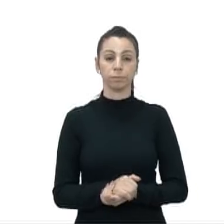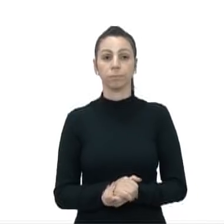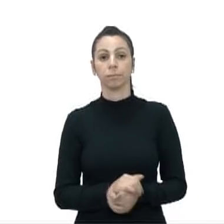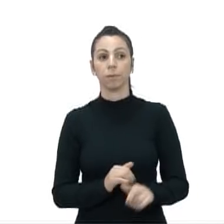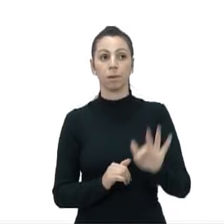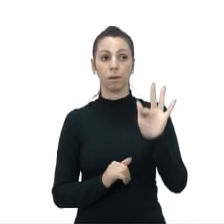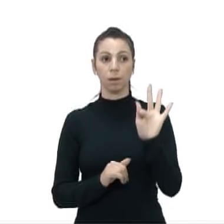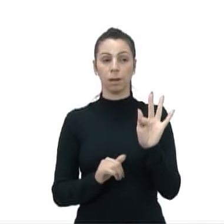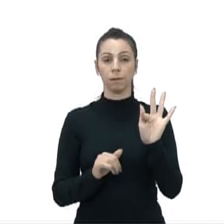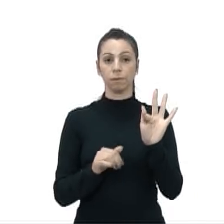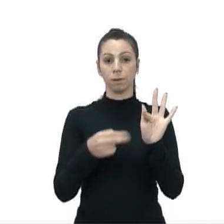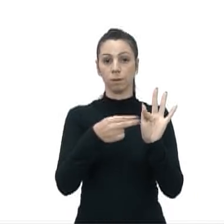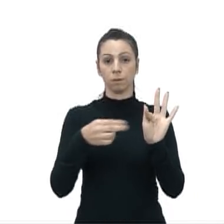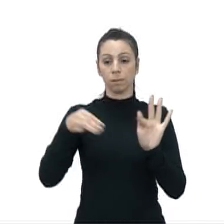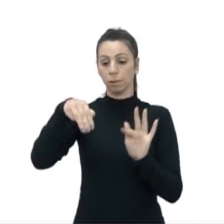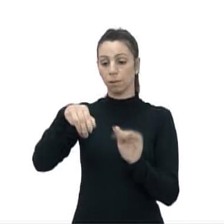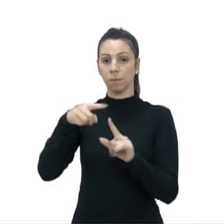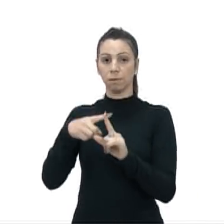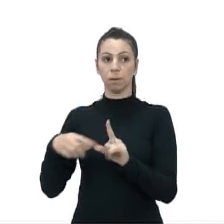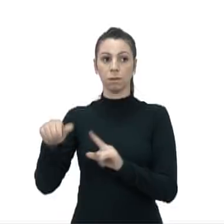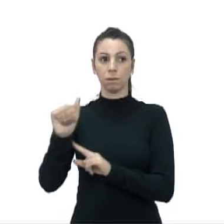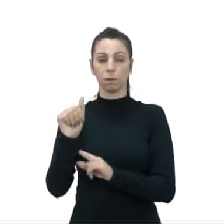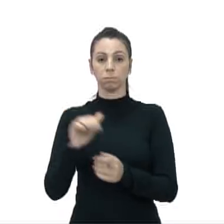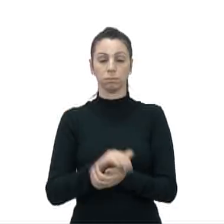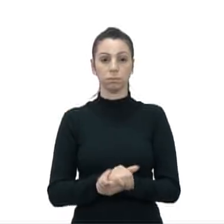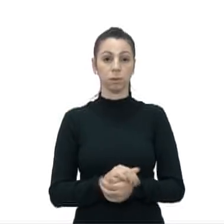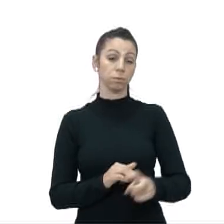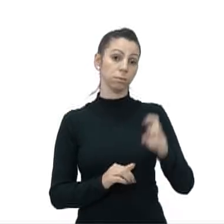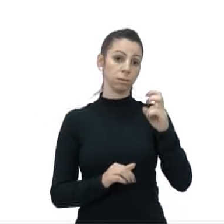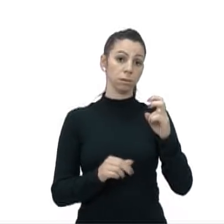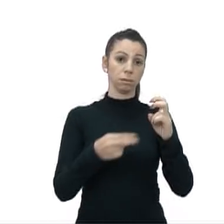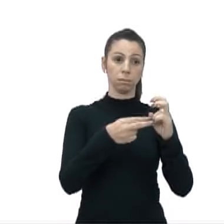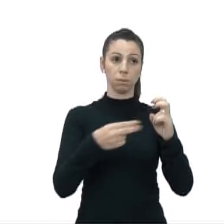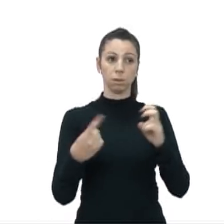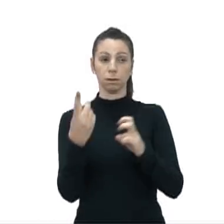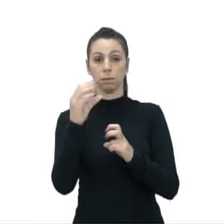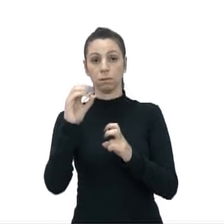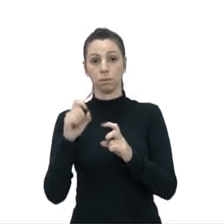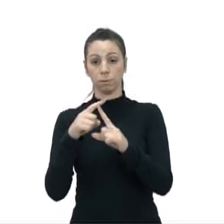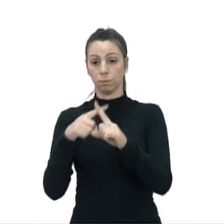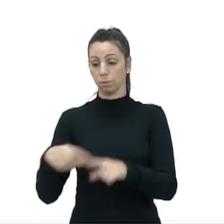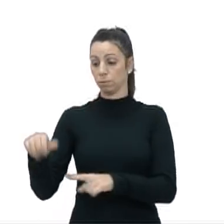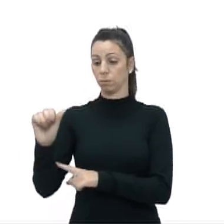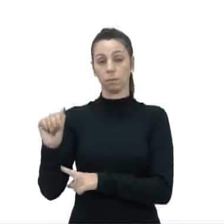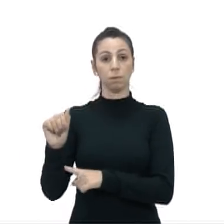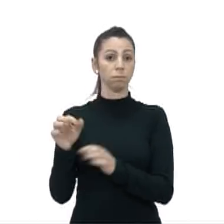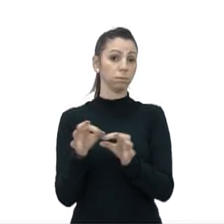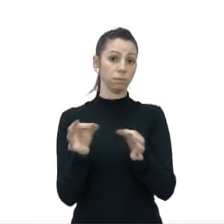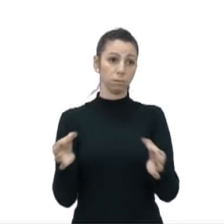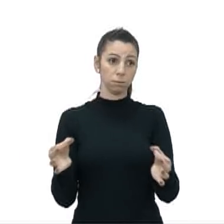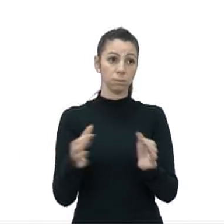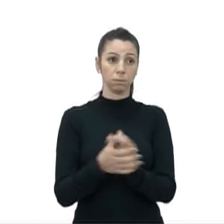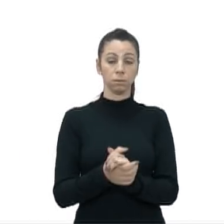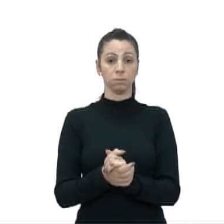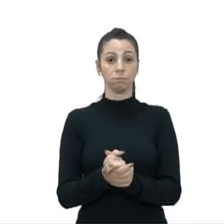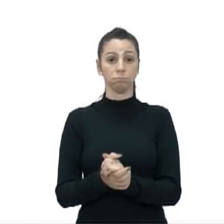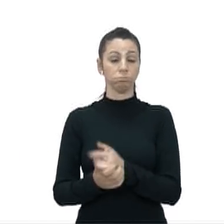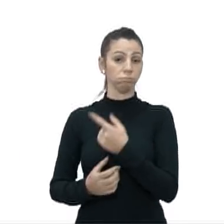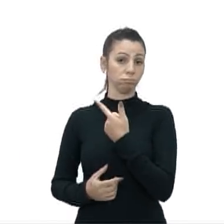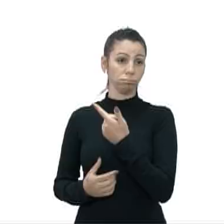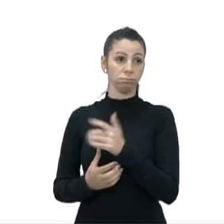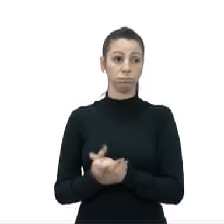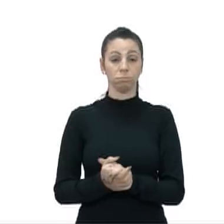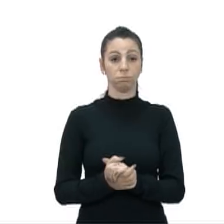A, irá ficar 50 igual 100 vezes A. Só passa dividindo para o outro lado, gente. Muito simples, né? Olha lá, coisa linda.